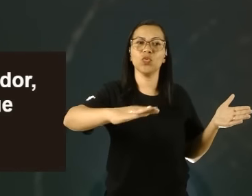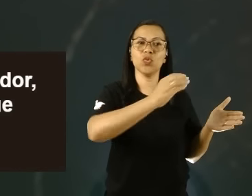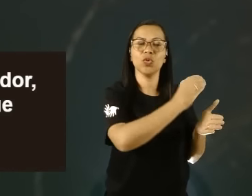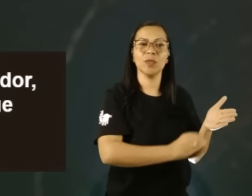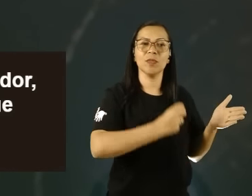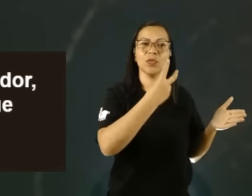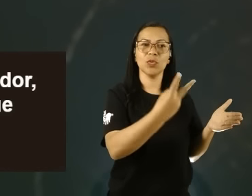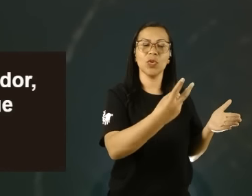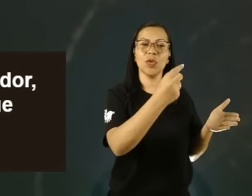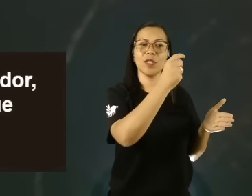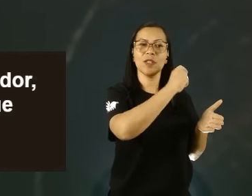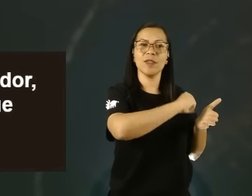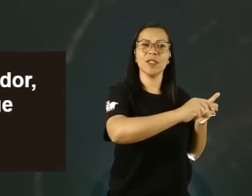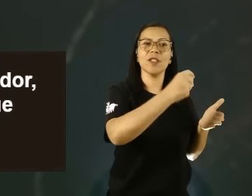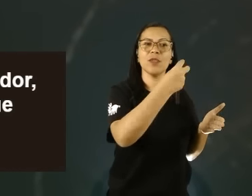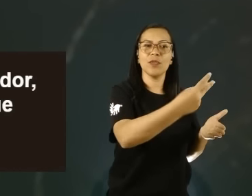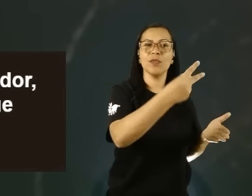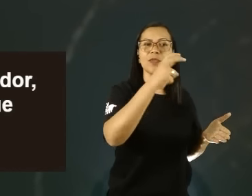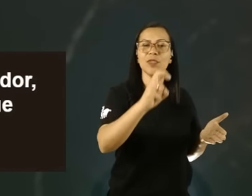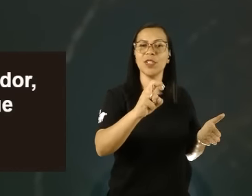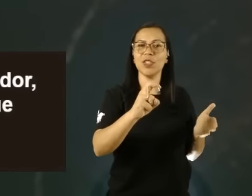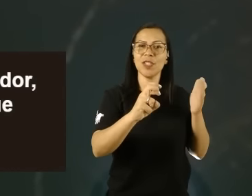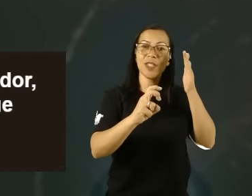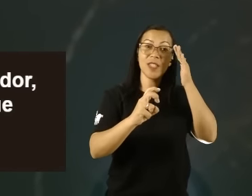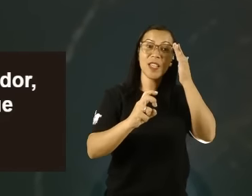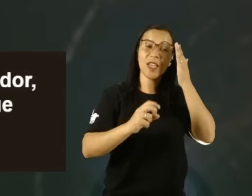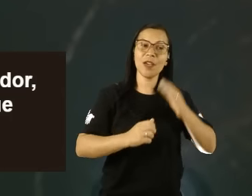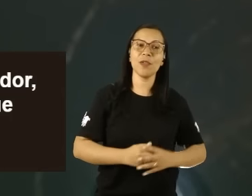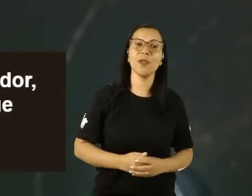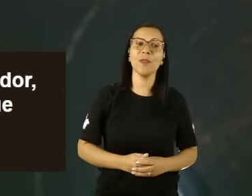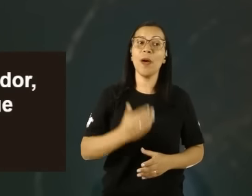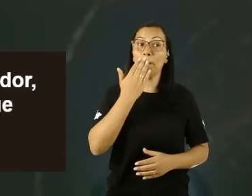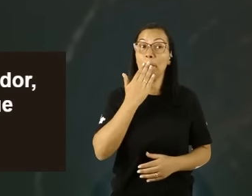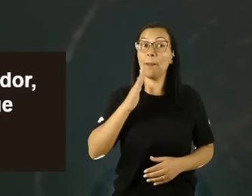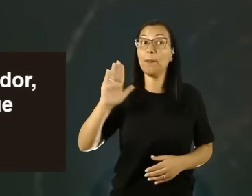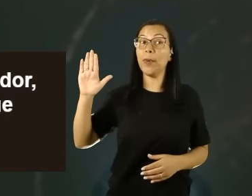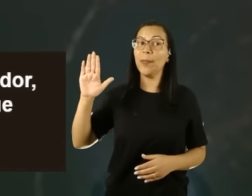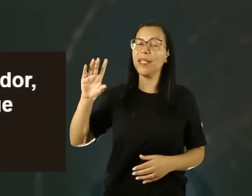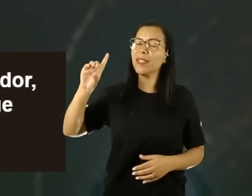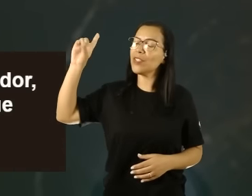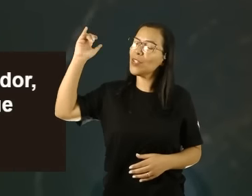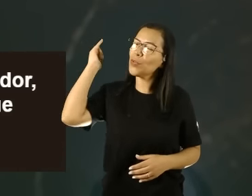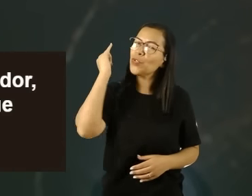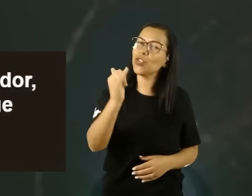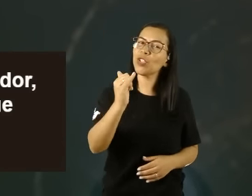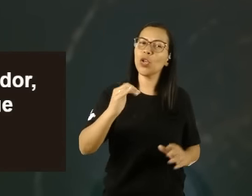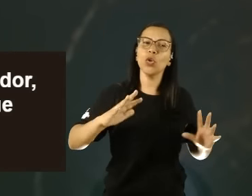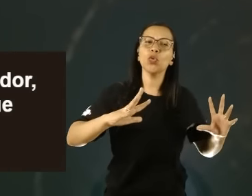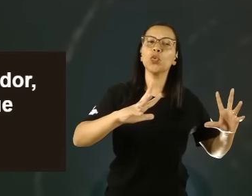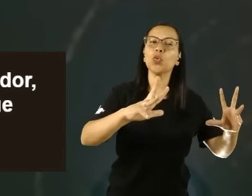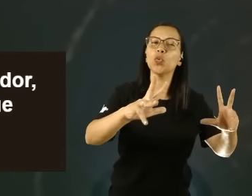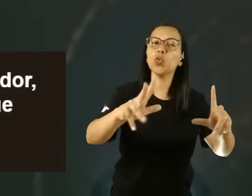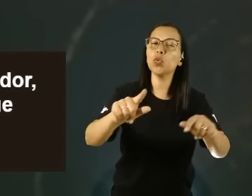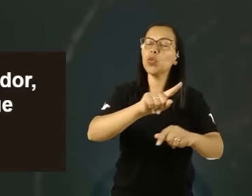pelos anos de colheita que os gafanhotos destruíram, o gafanhoto migrador, o gafanhoto devastador, o gafanhoto devorador, o gafanhoto cortador,